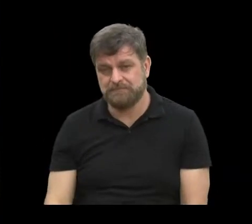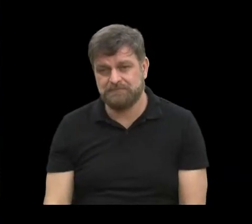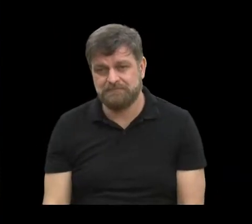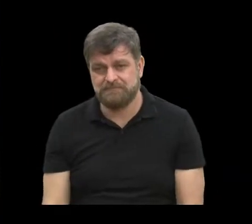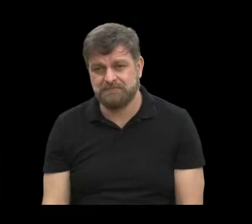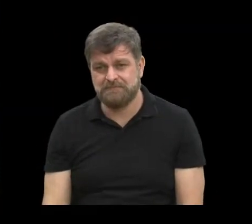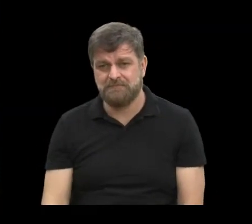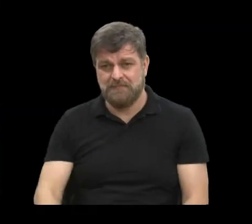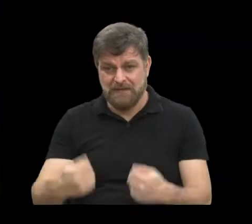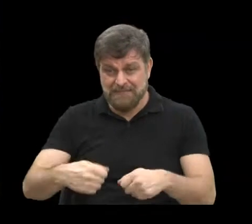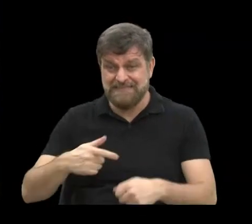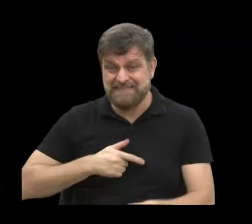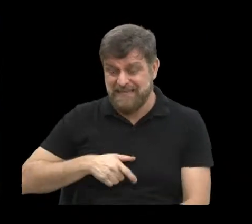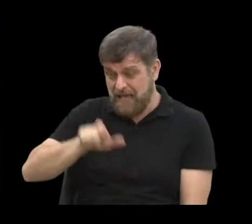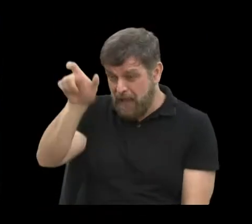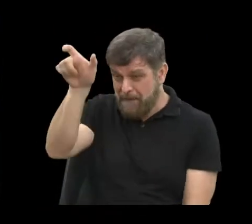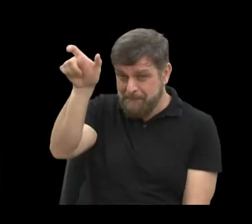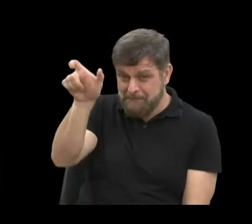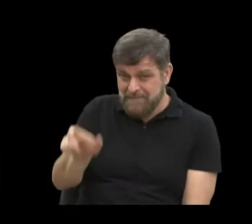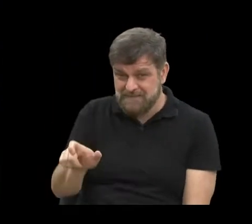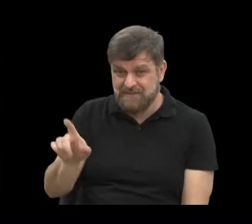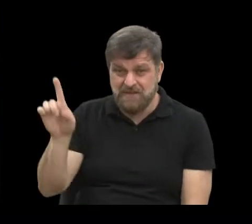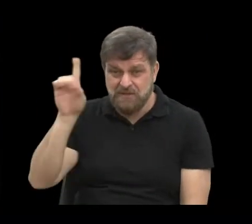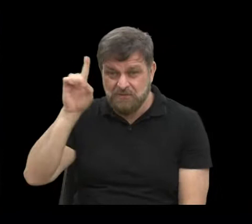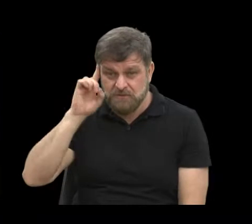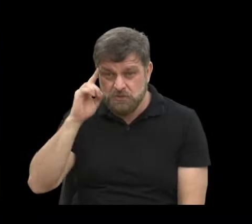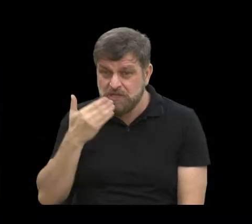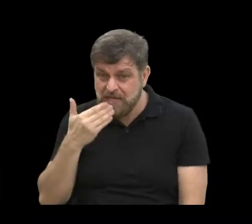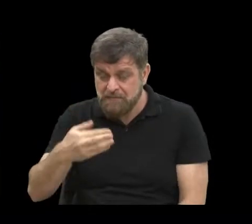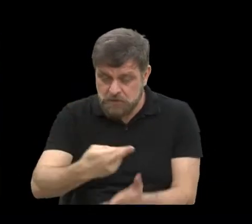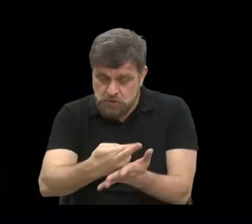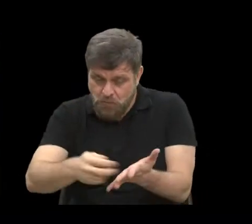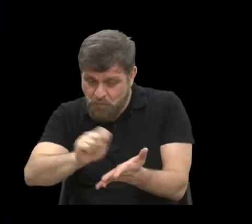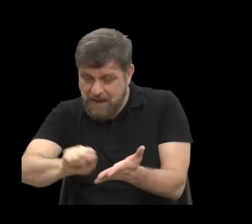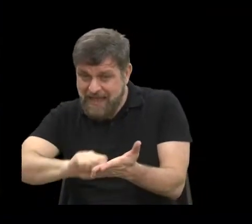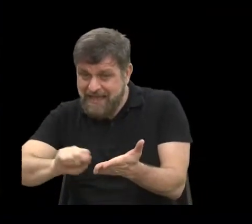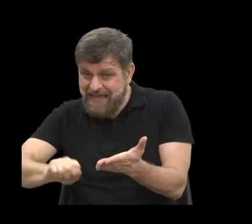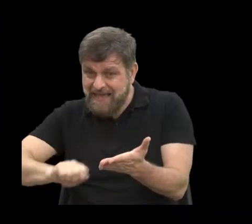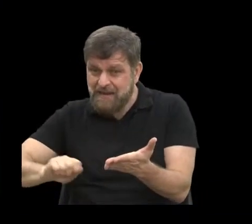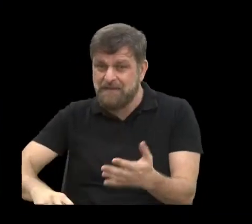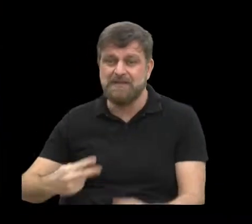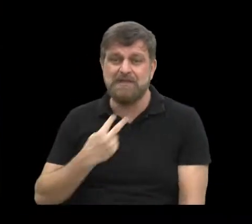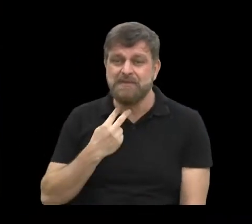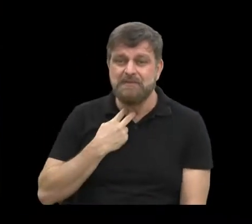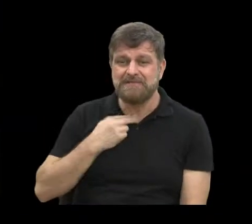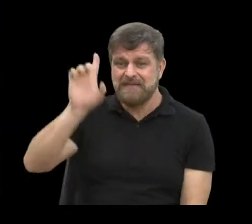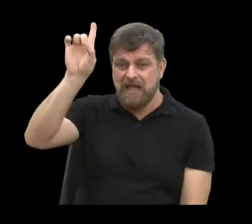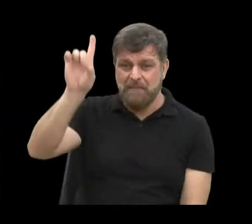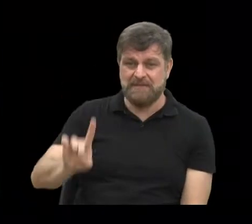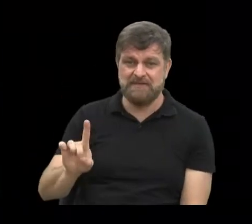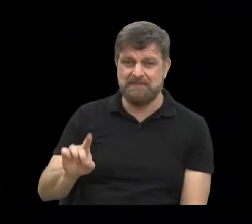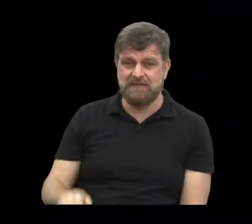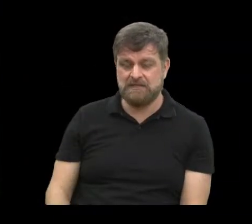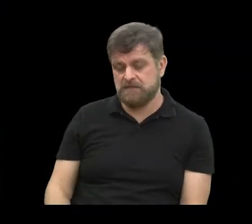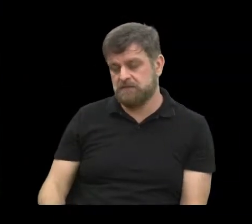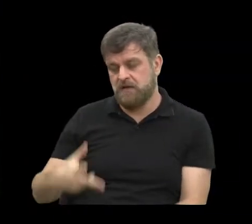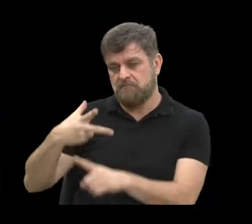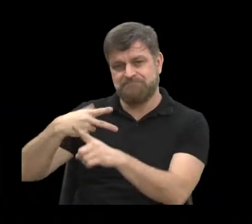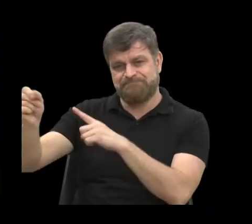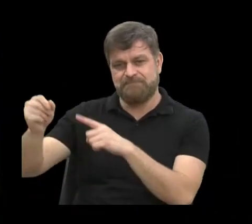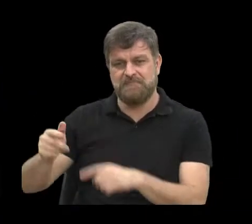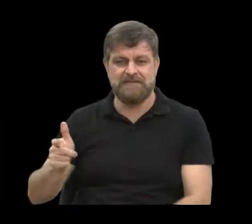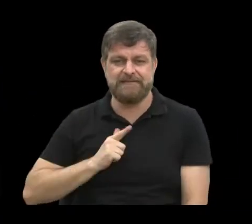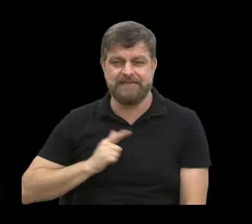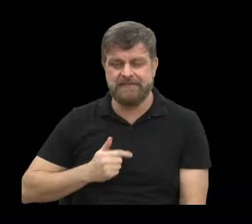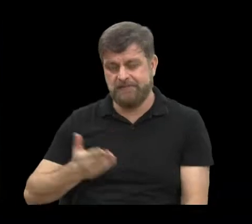E tem que ser pessoa com deficiência na data de requerimento do benefício. Não pode ser uma deficiência já superada. De repente teve